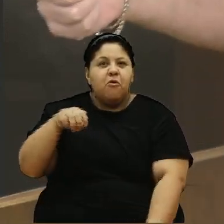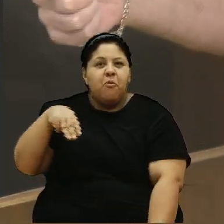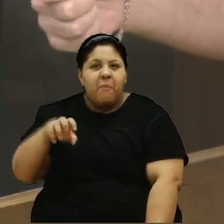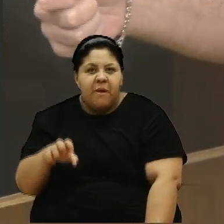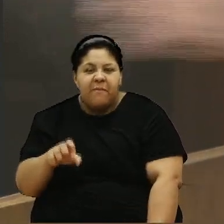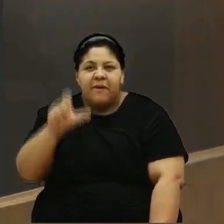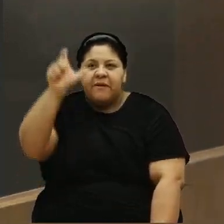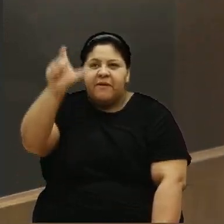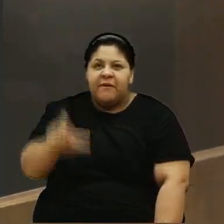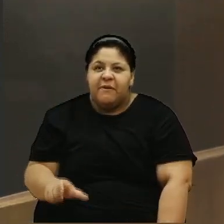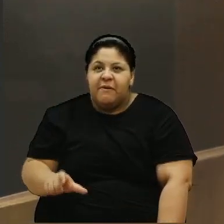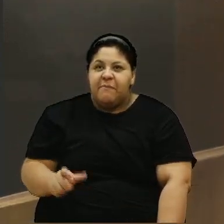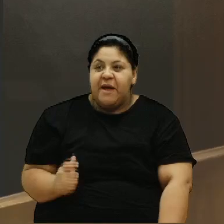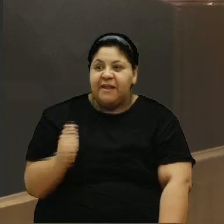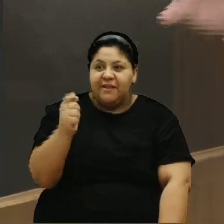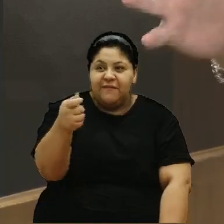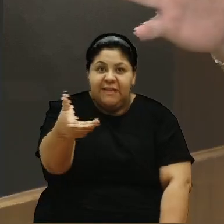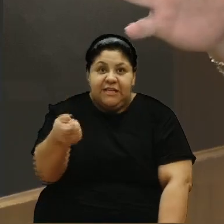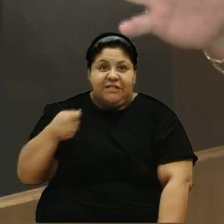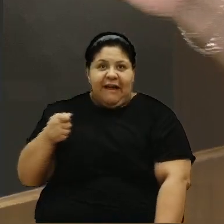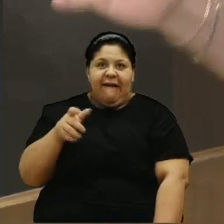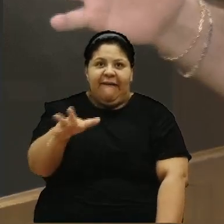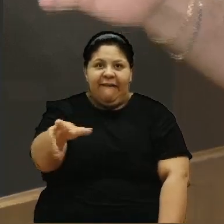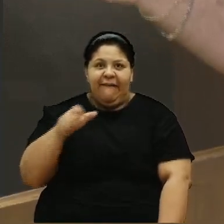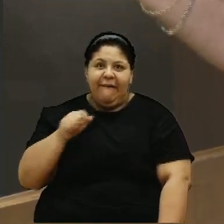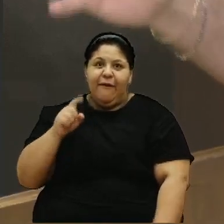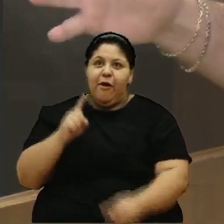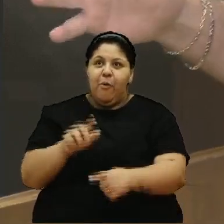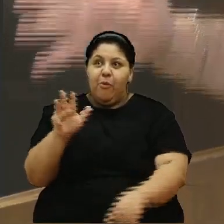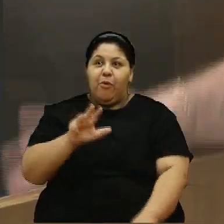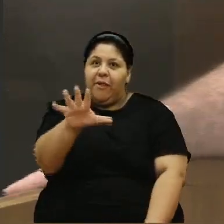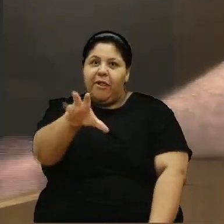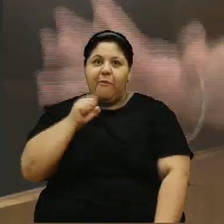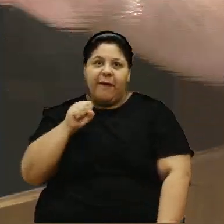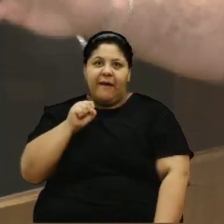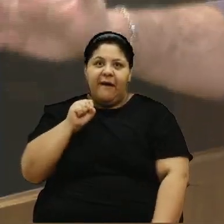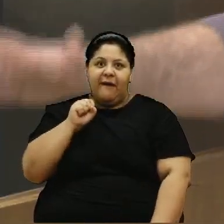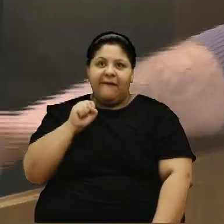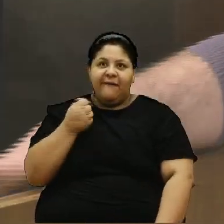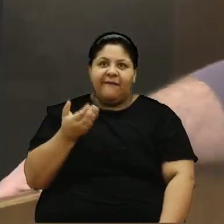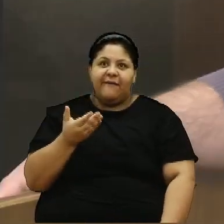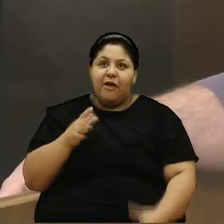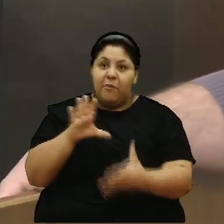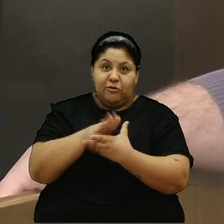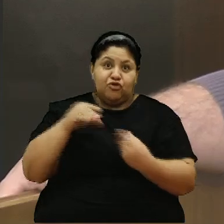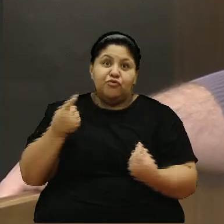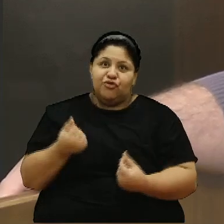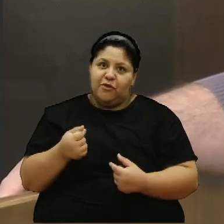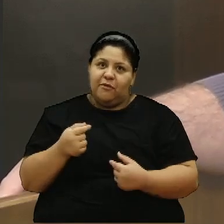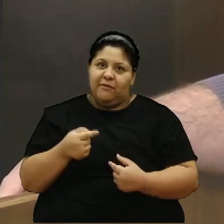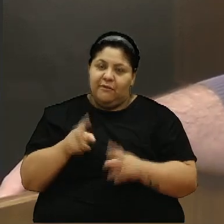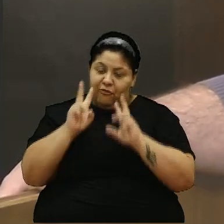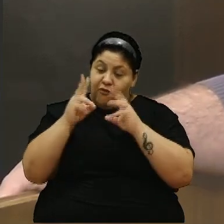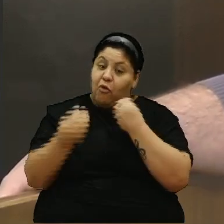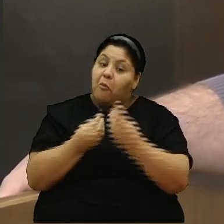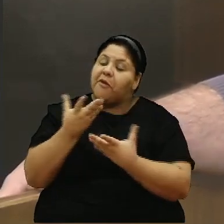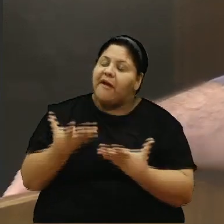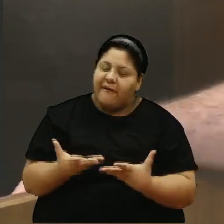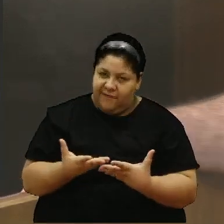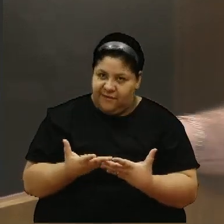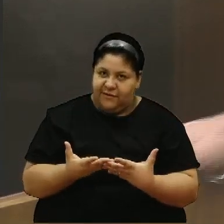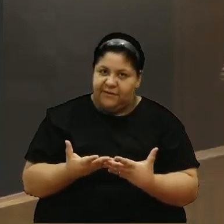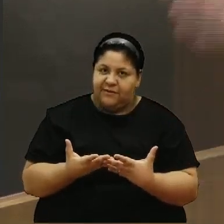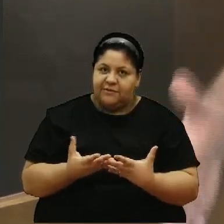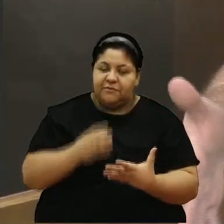dinheiro assim perto da TV e tem que tirar rápido para o Lula não pegar, não sumir o dinheiro, né? Para tu ver o nível do negócio. Onde